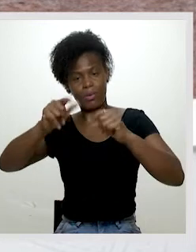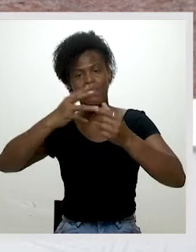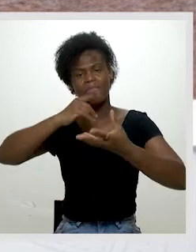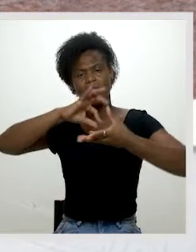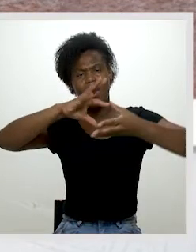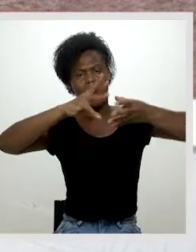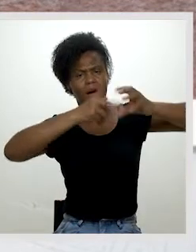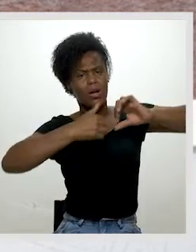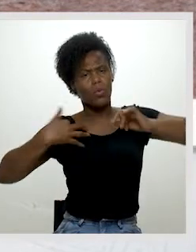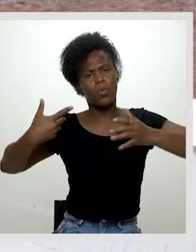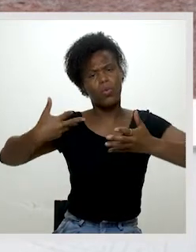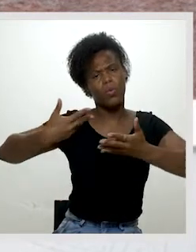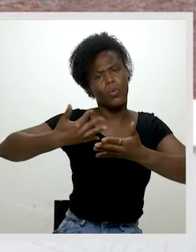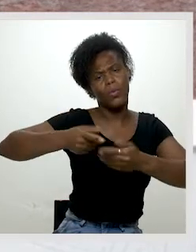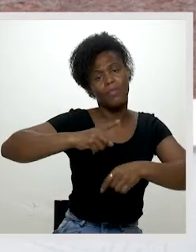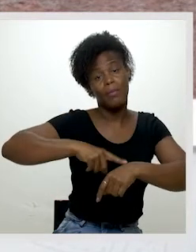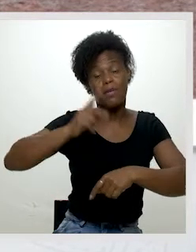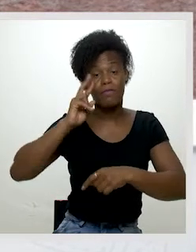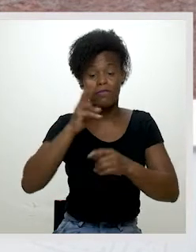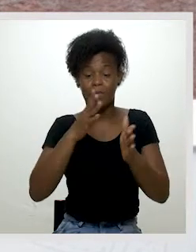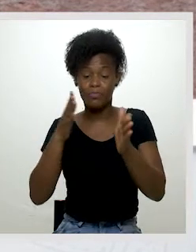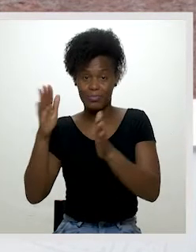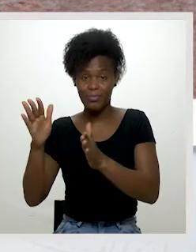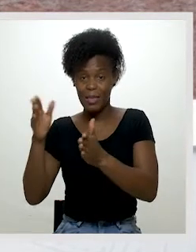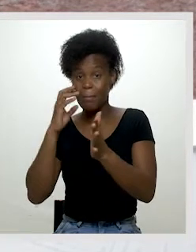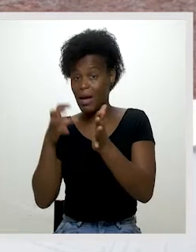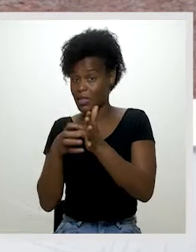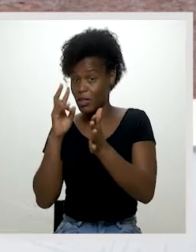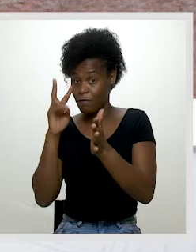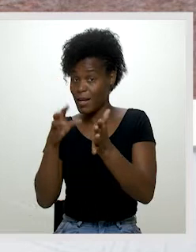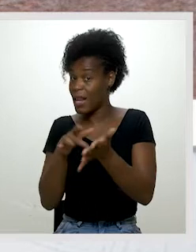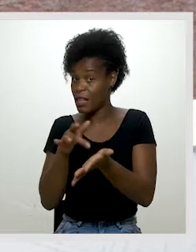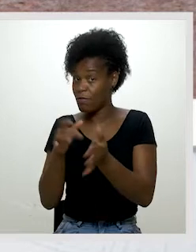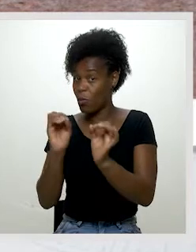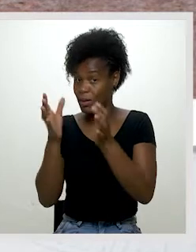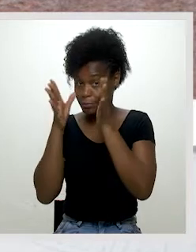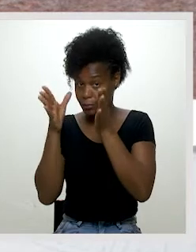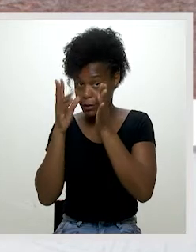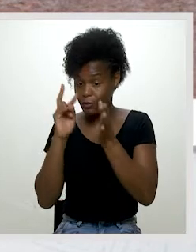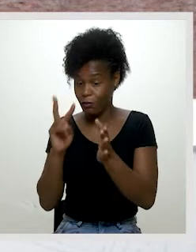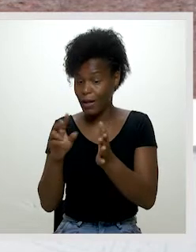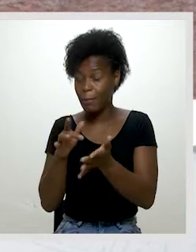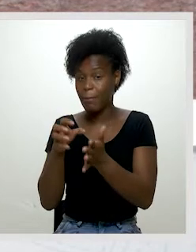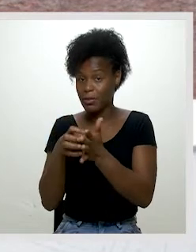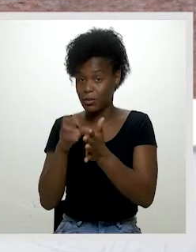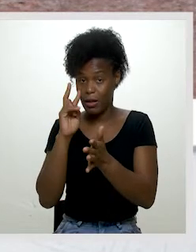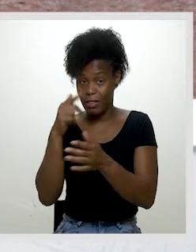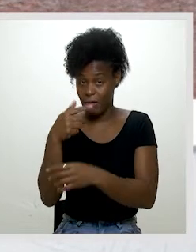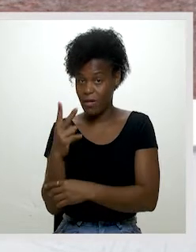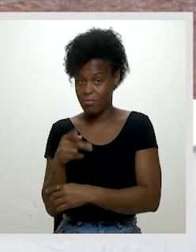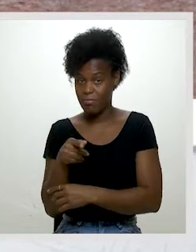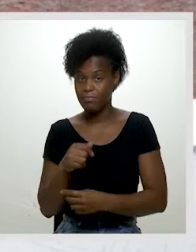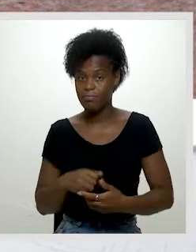longo dos tempos. Vamos observar então à vossa direita, é uma imagem que não está no vosso manual, por isso tem de ficar atentos à vossa TV,